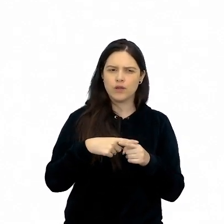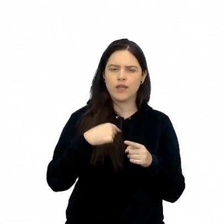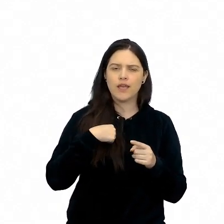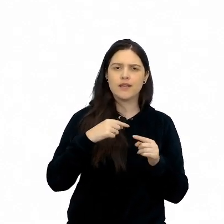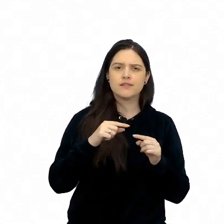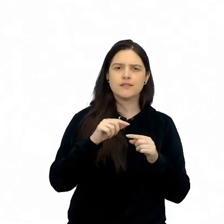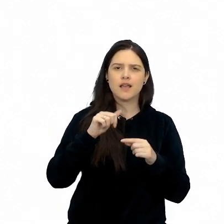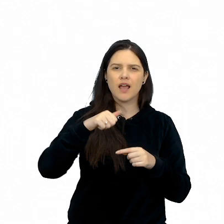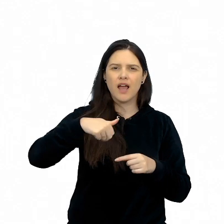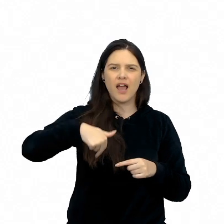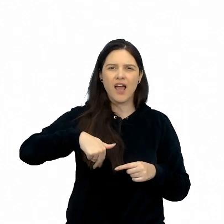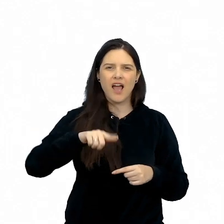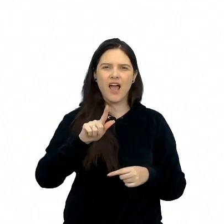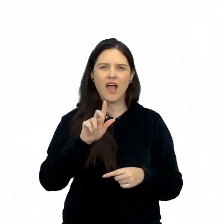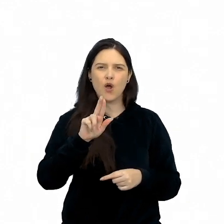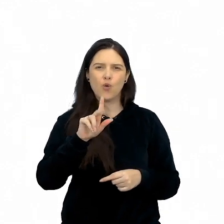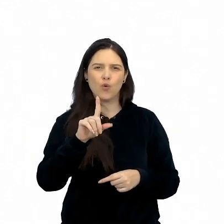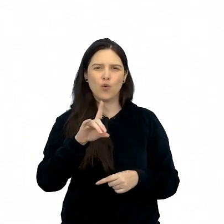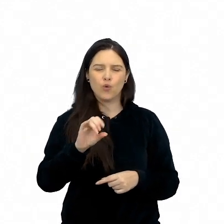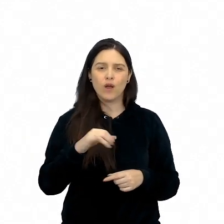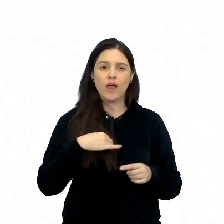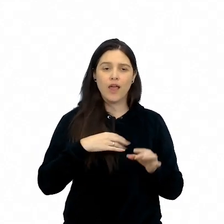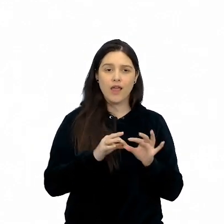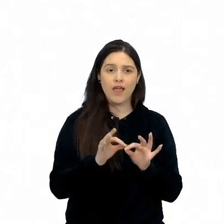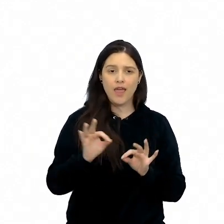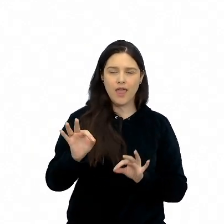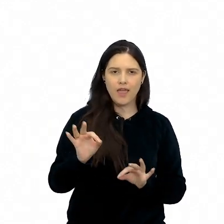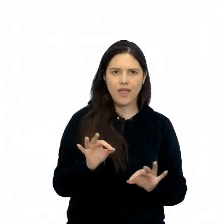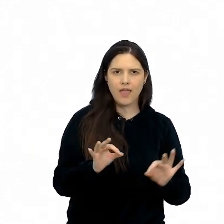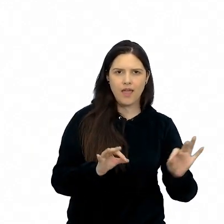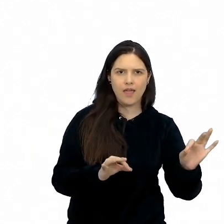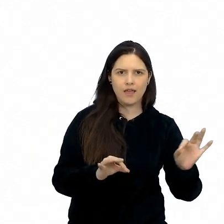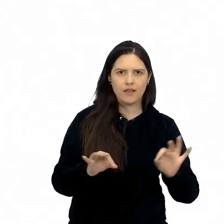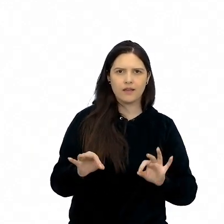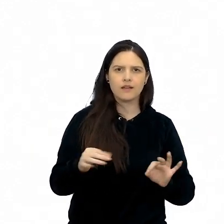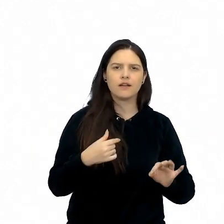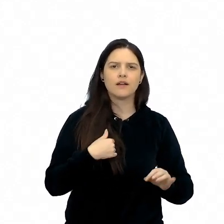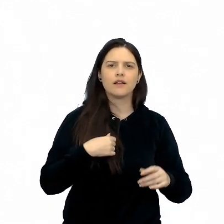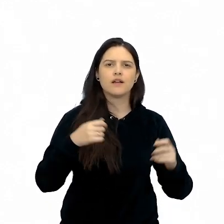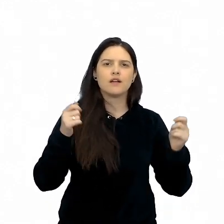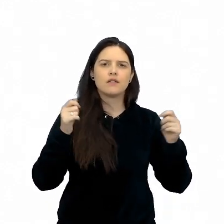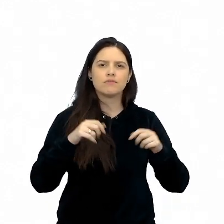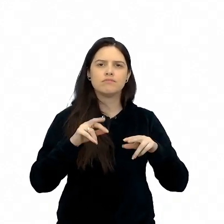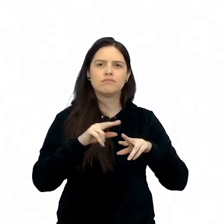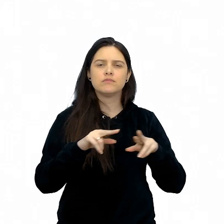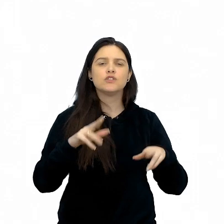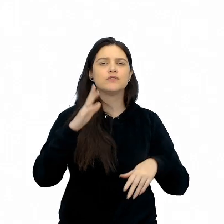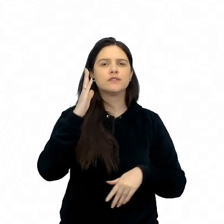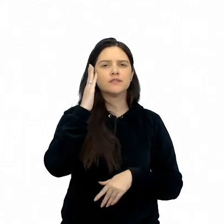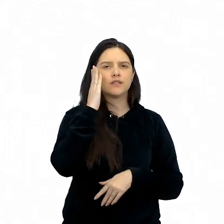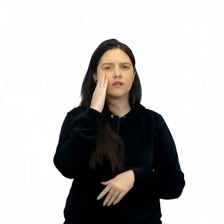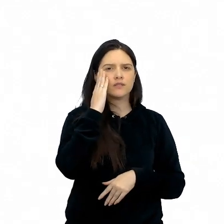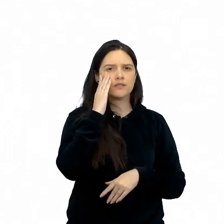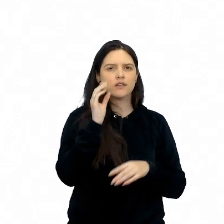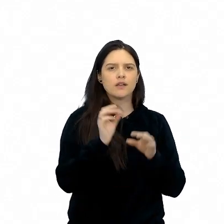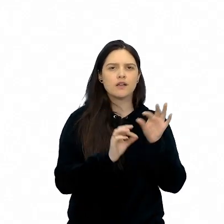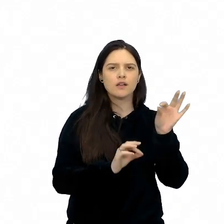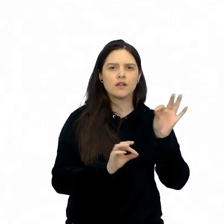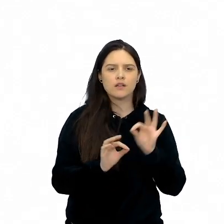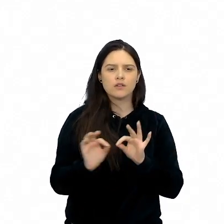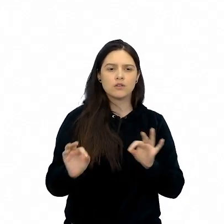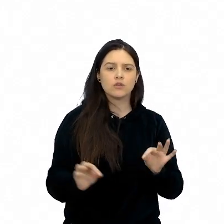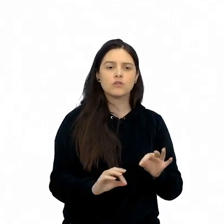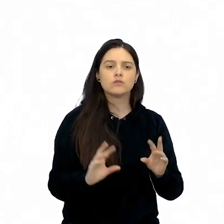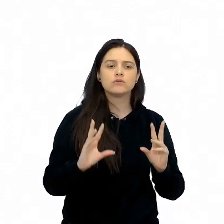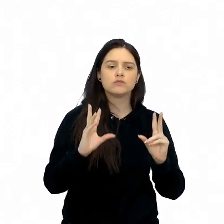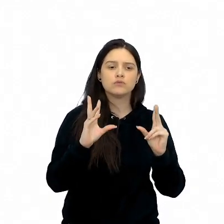aqui também é um ângulo que reto para nós. Então, eu já consigo imaginar que ele já vai saber que esse ângulo é de 90